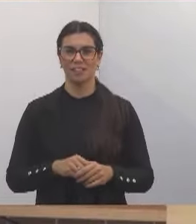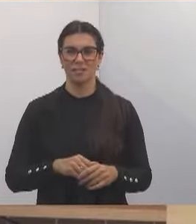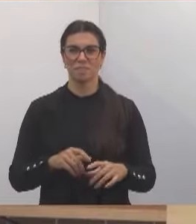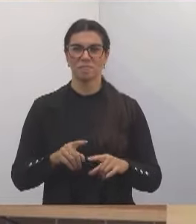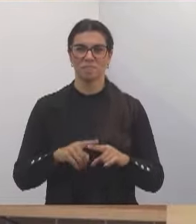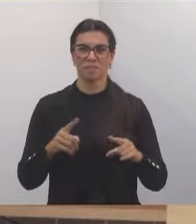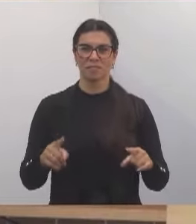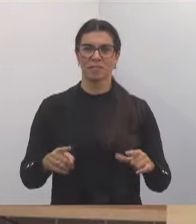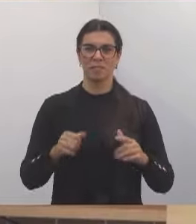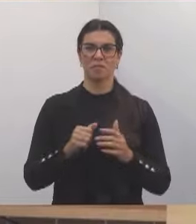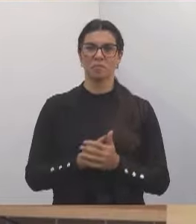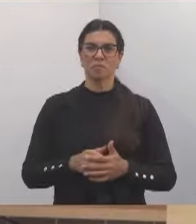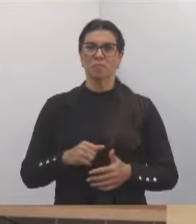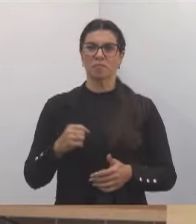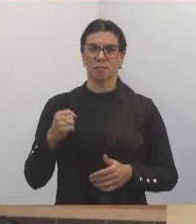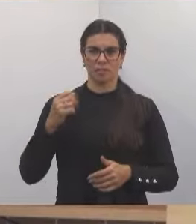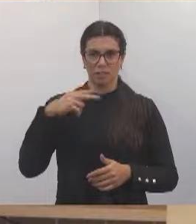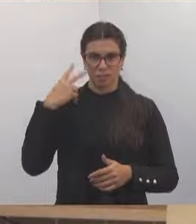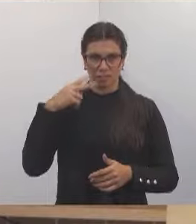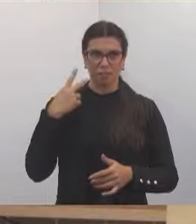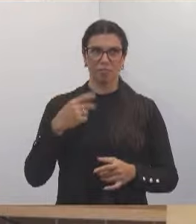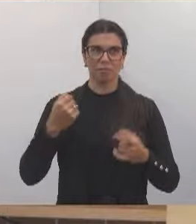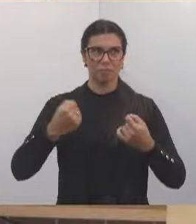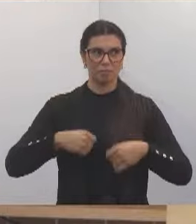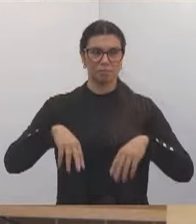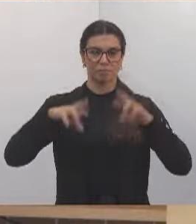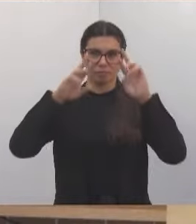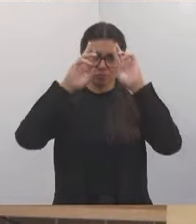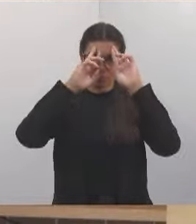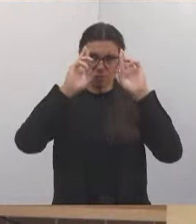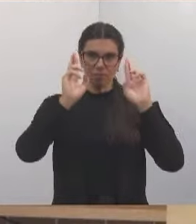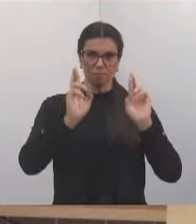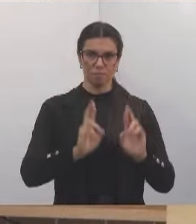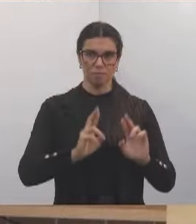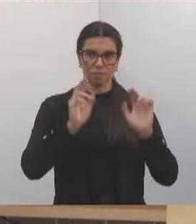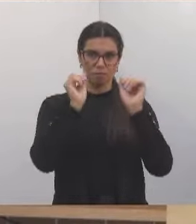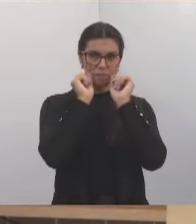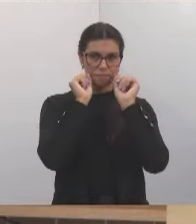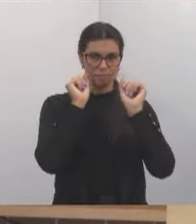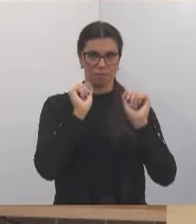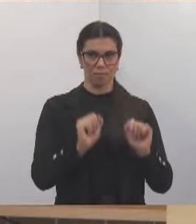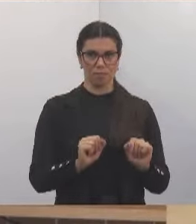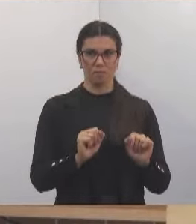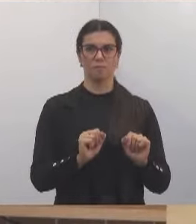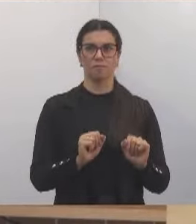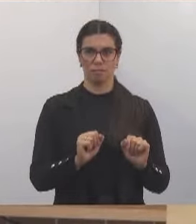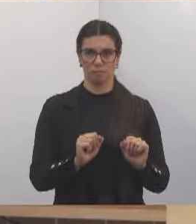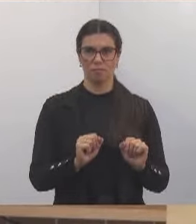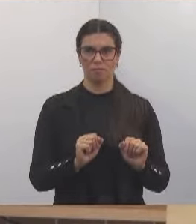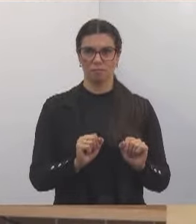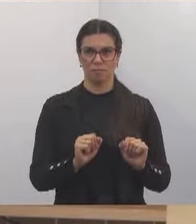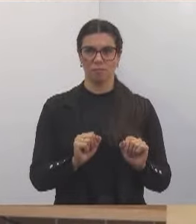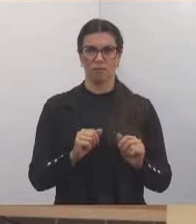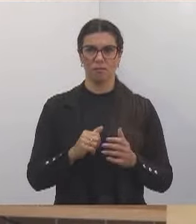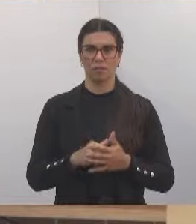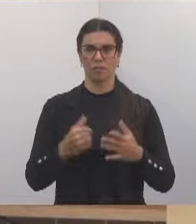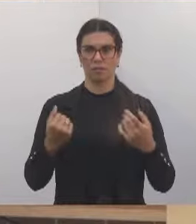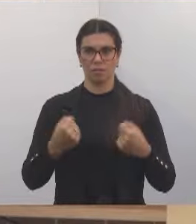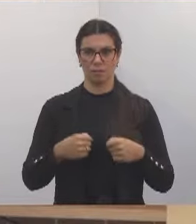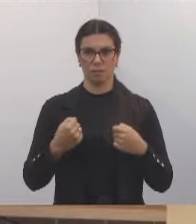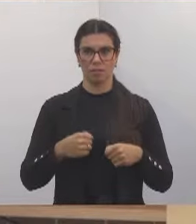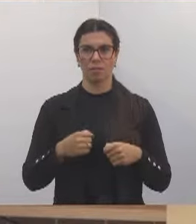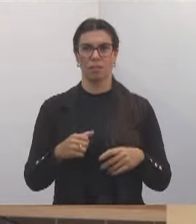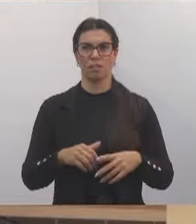o vereador, ele tem que respeitar os teus assessores. Se o assessor não aceita